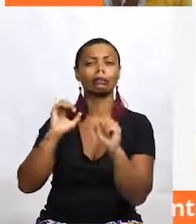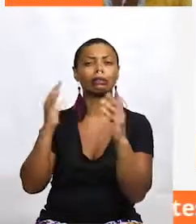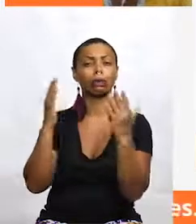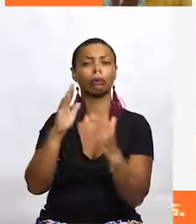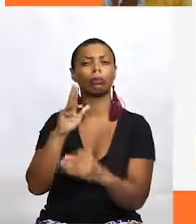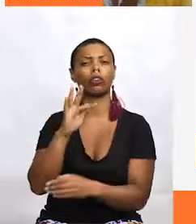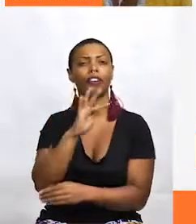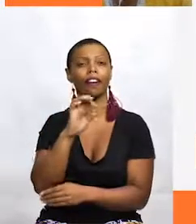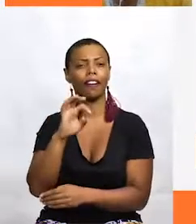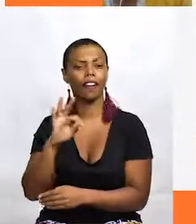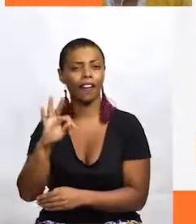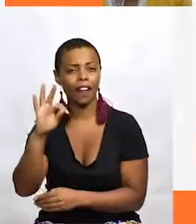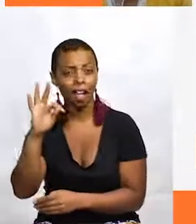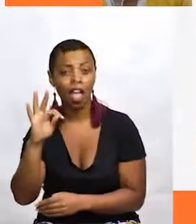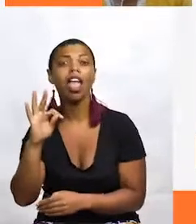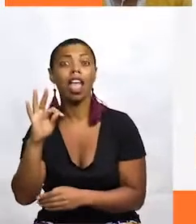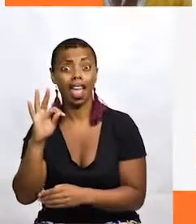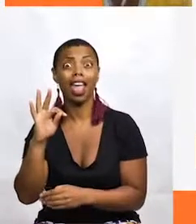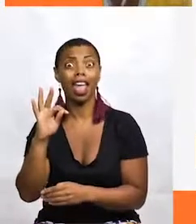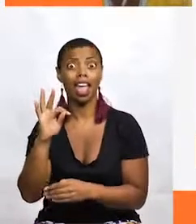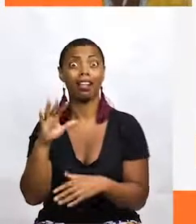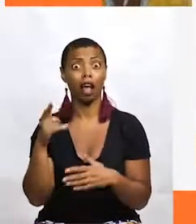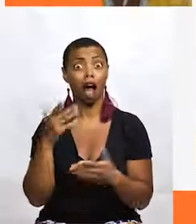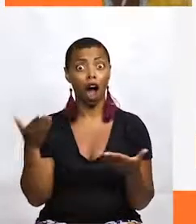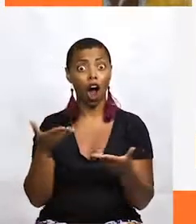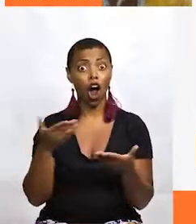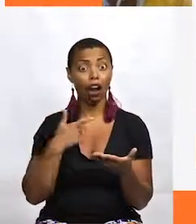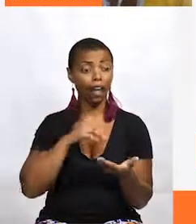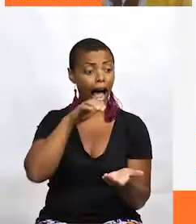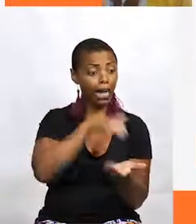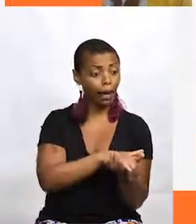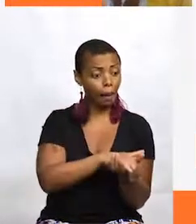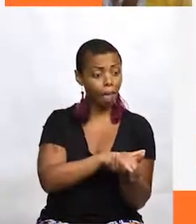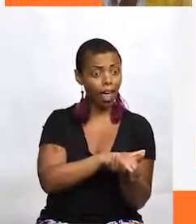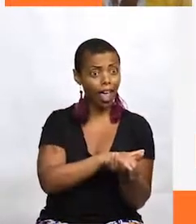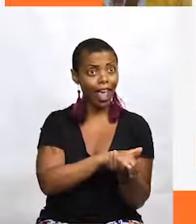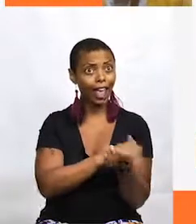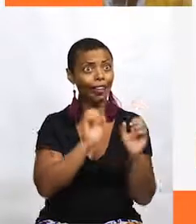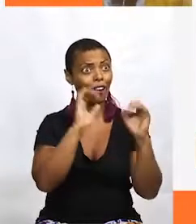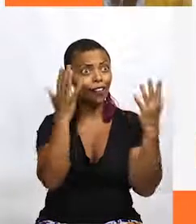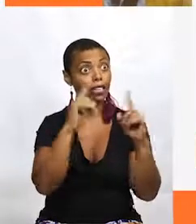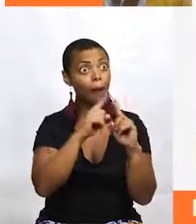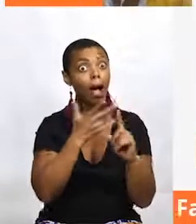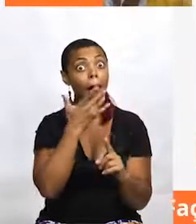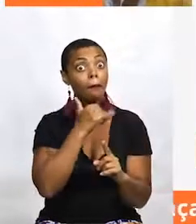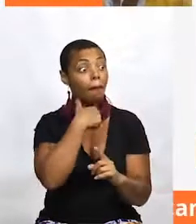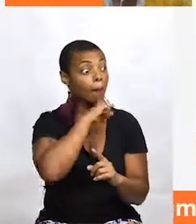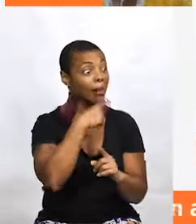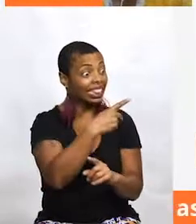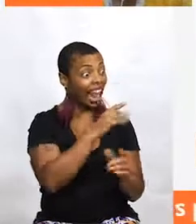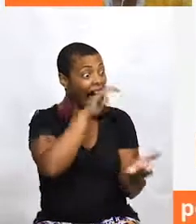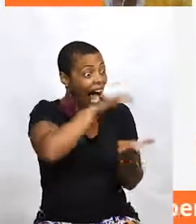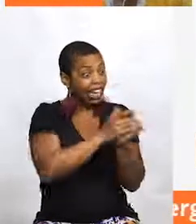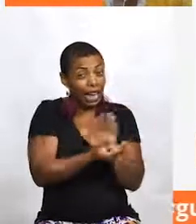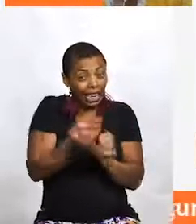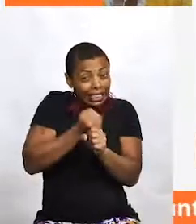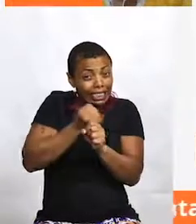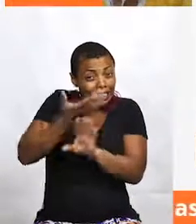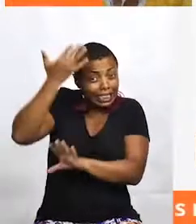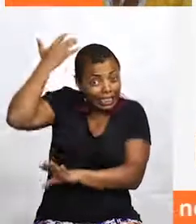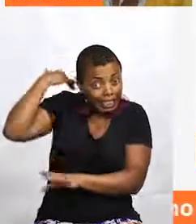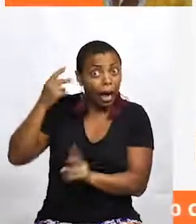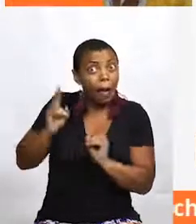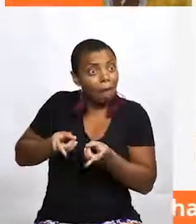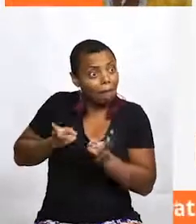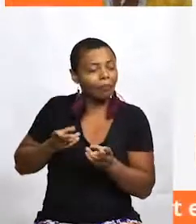que ela fez o casamento dos pais. E isso foi que dava dinheiro lá em casa, e dava muito dinheiro. Festa dá muito dinheiro. E